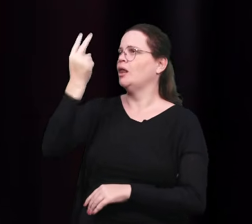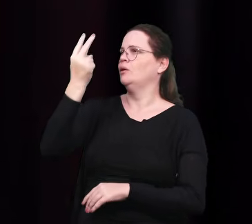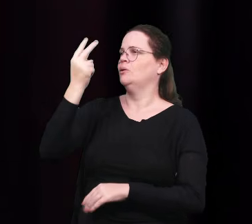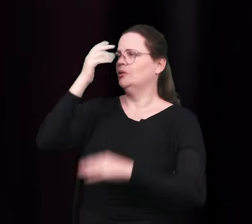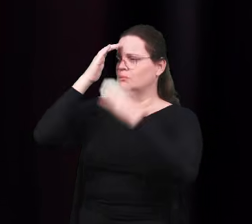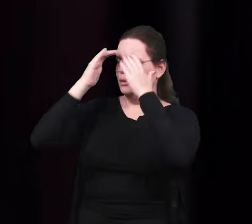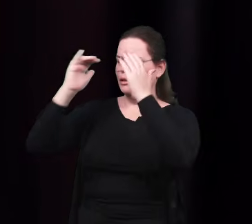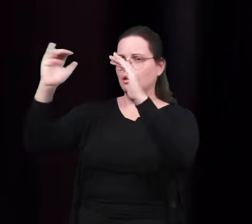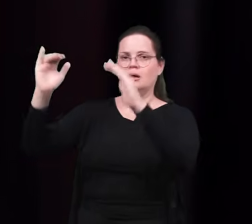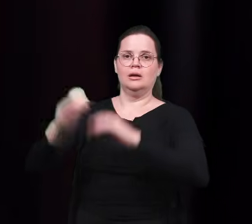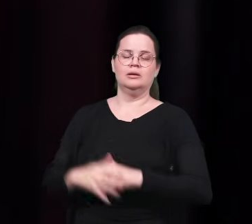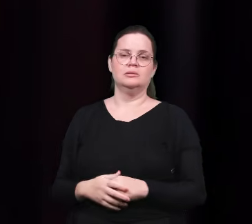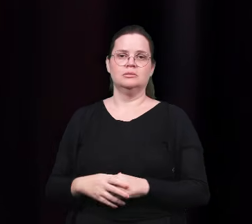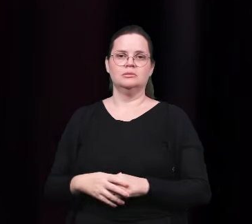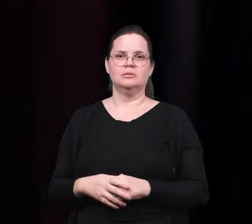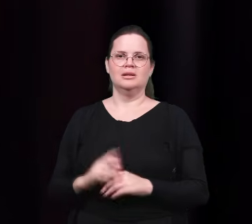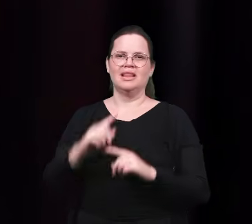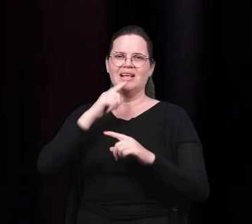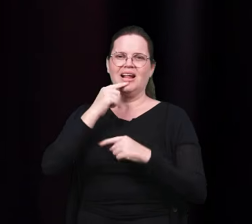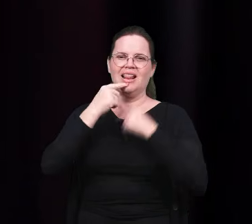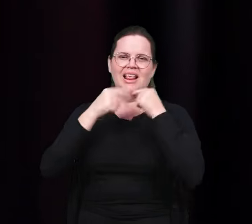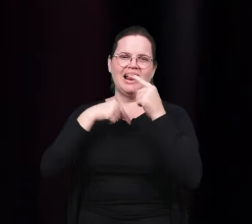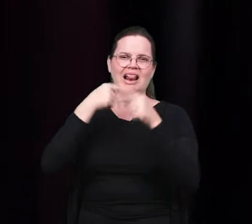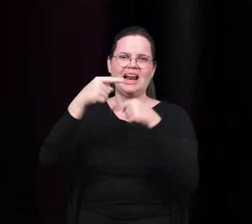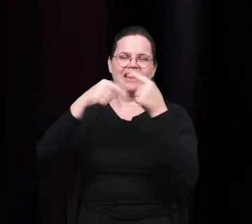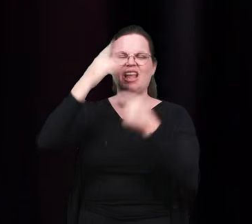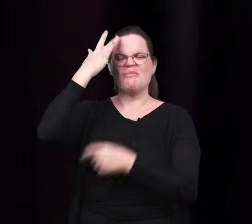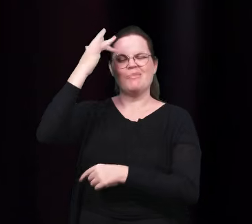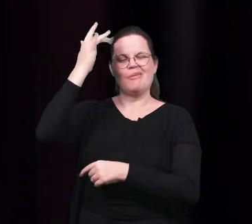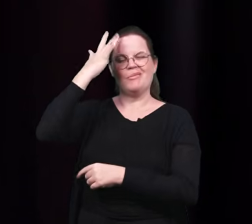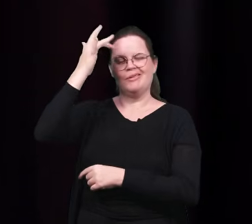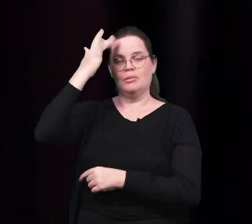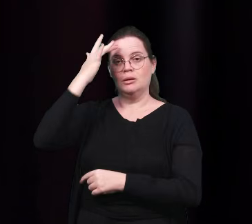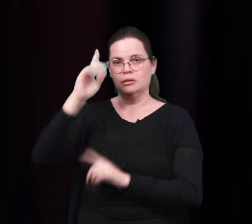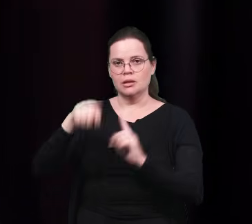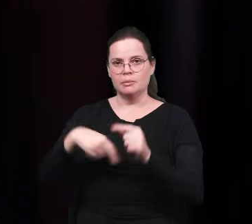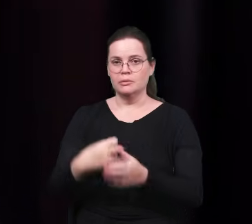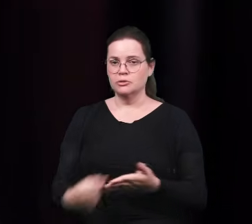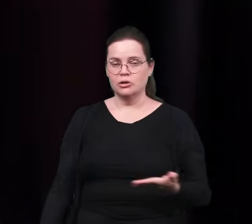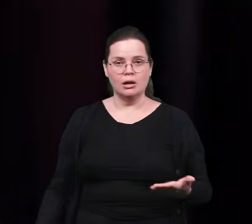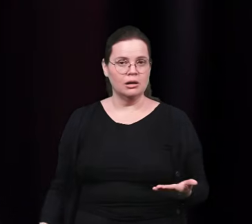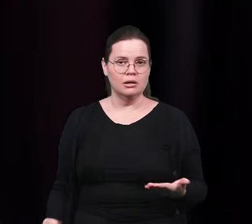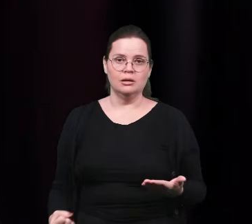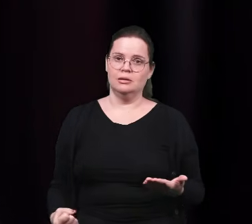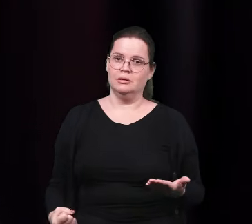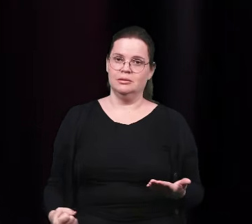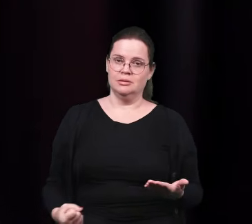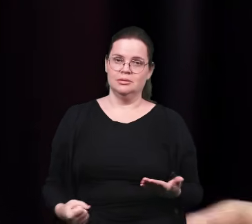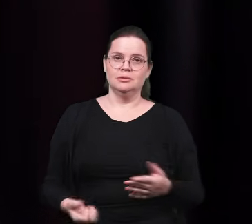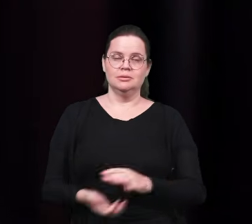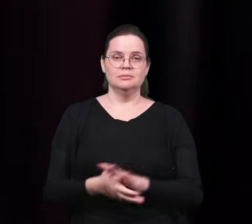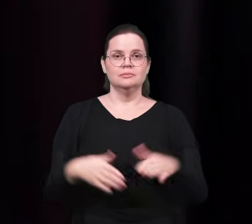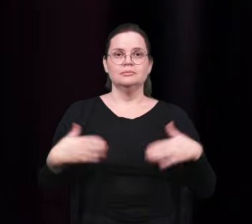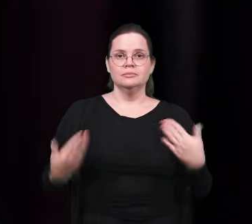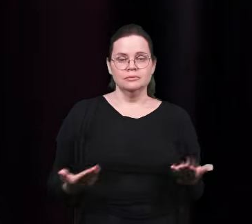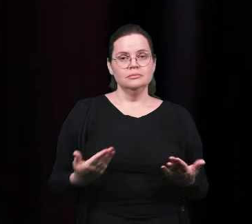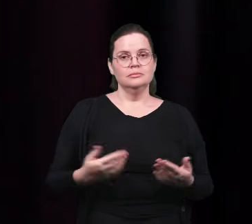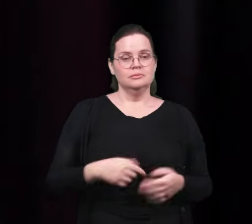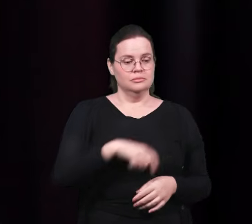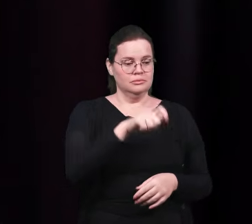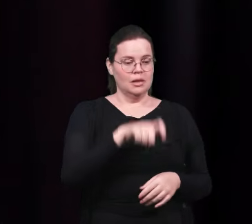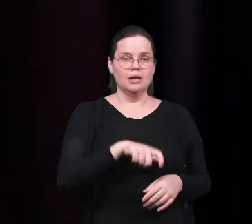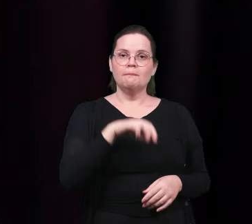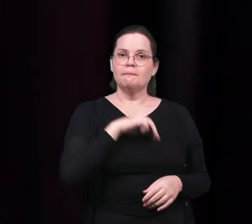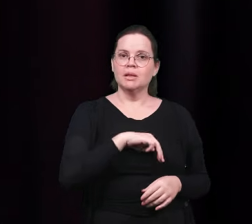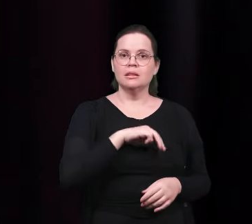isso. Não deixe a decisão para amanhã, que amanhã pode ser tarde. Exatamente. Né? Então, a posição de Mateus foi